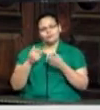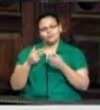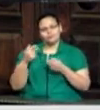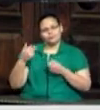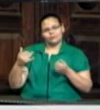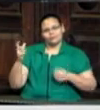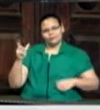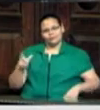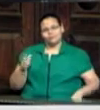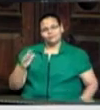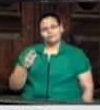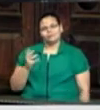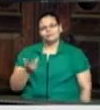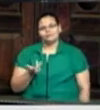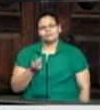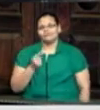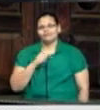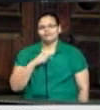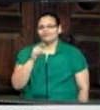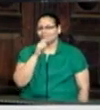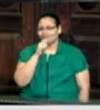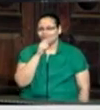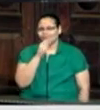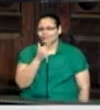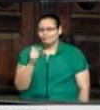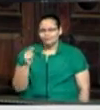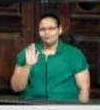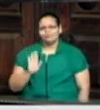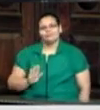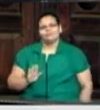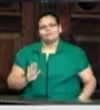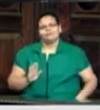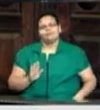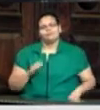sua capacidade, mas não me vem outro, me perdoe,